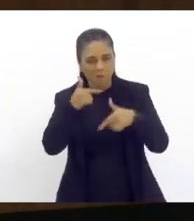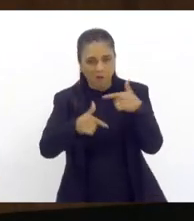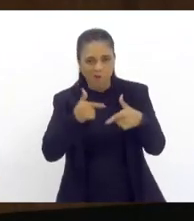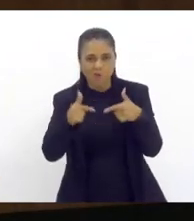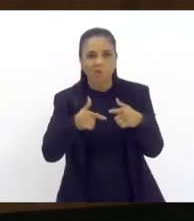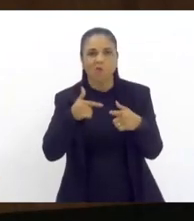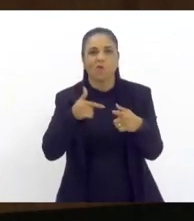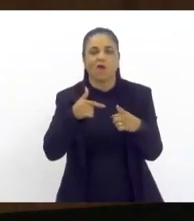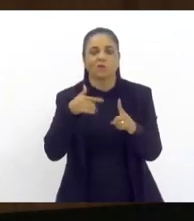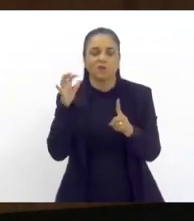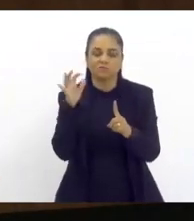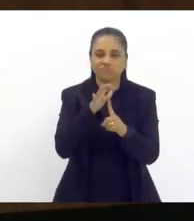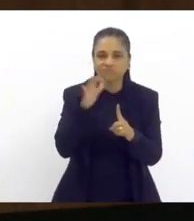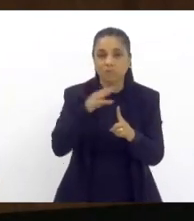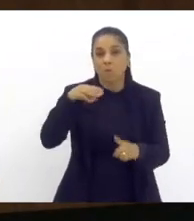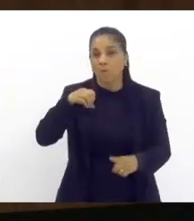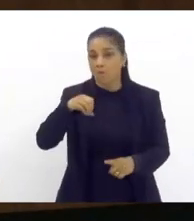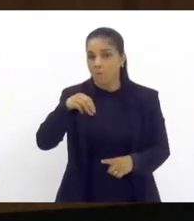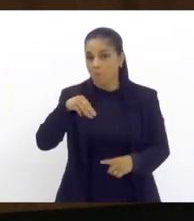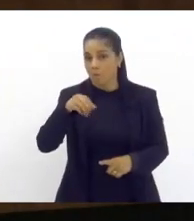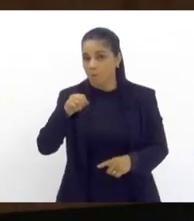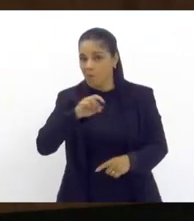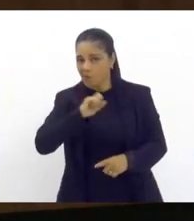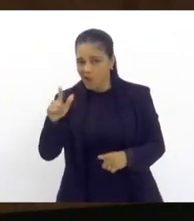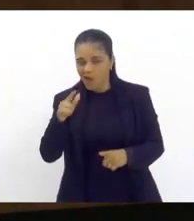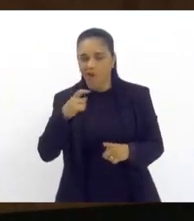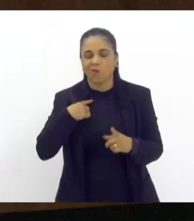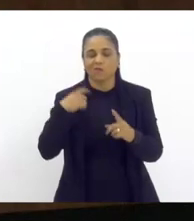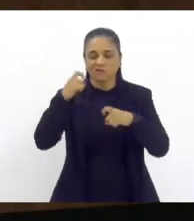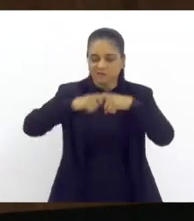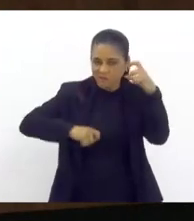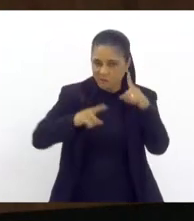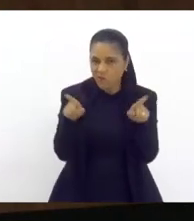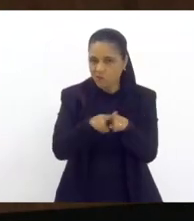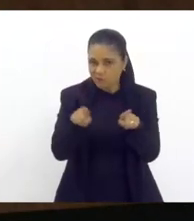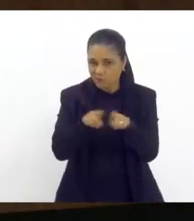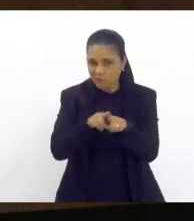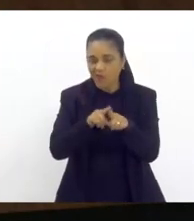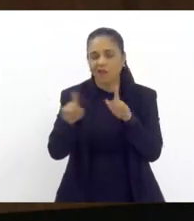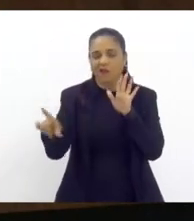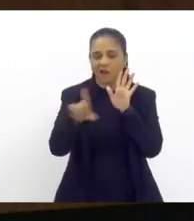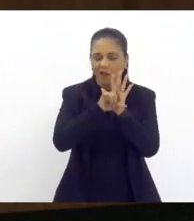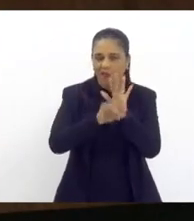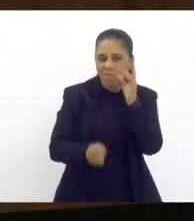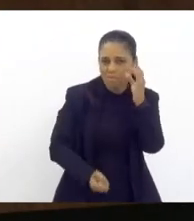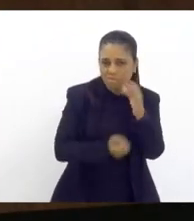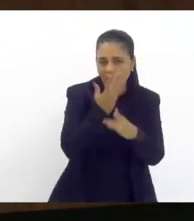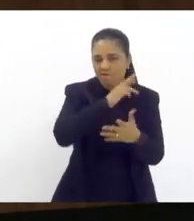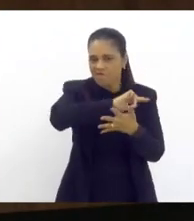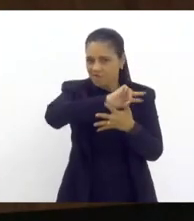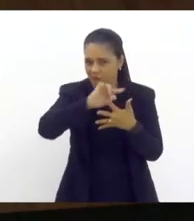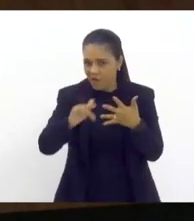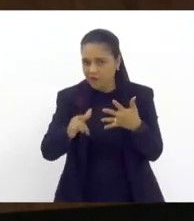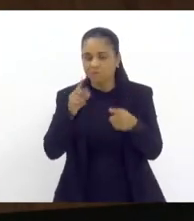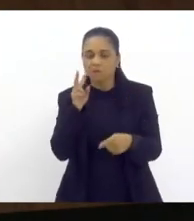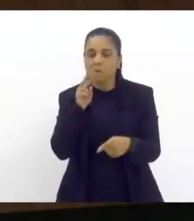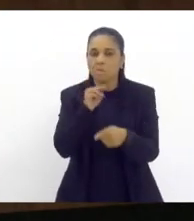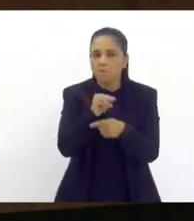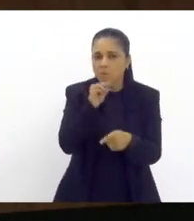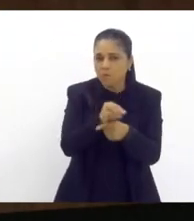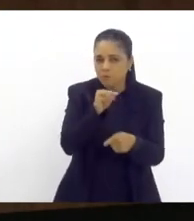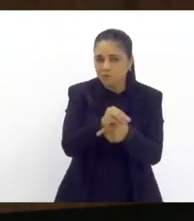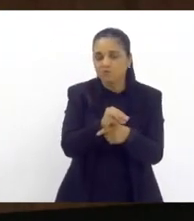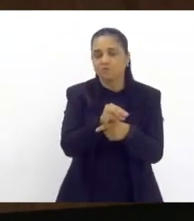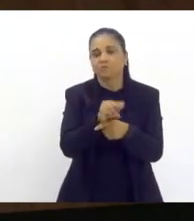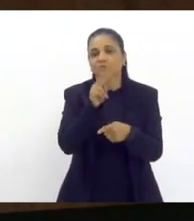do assédio sexual e essa gama de leis que nós temos hoje no sentido de proteger as mulheres.